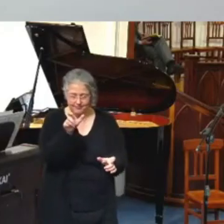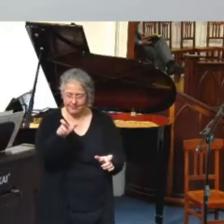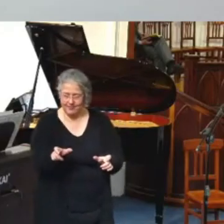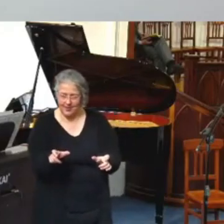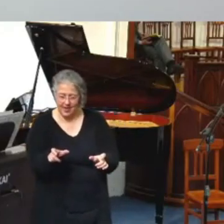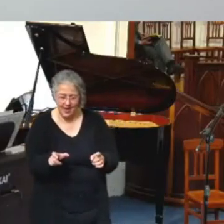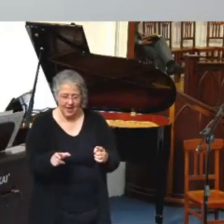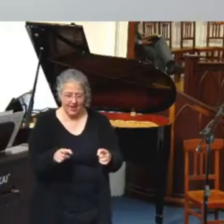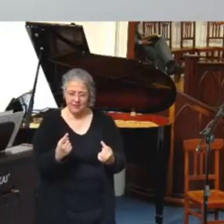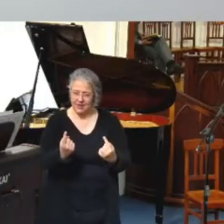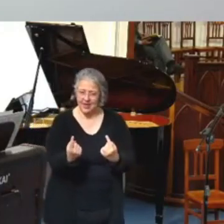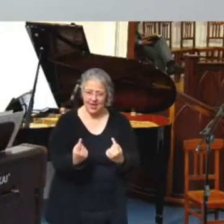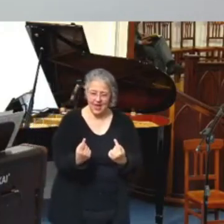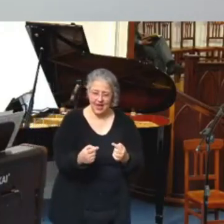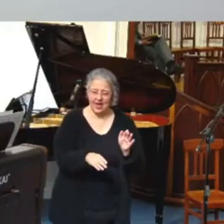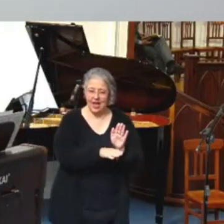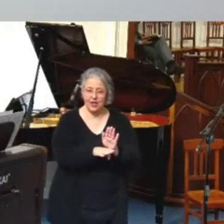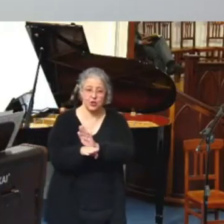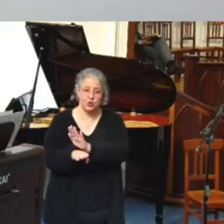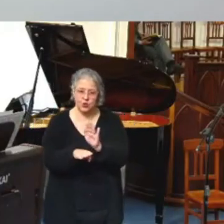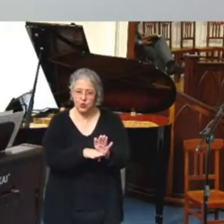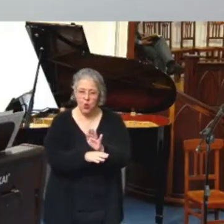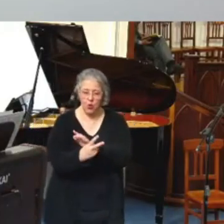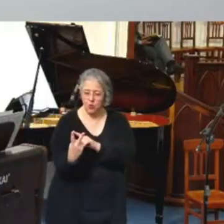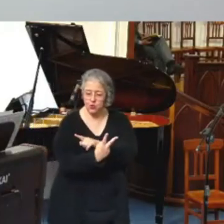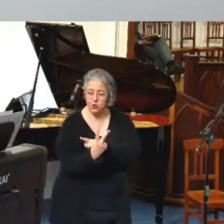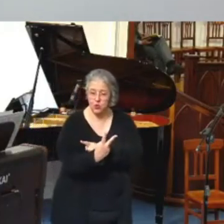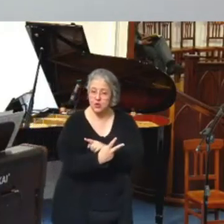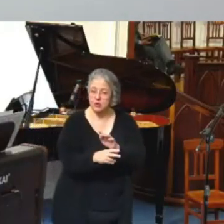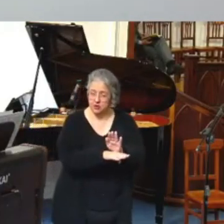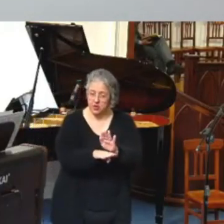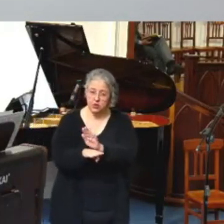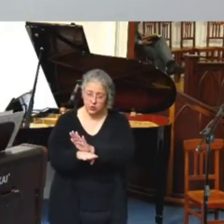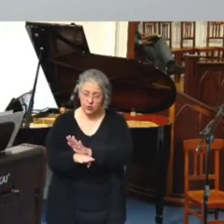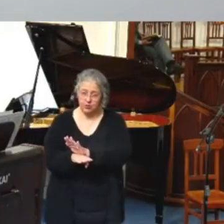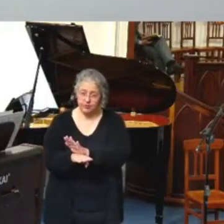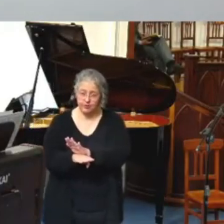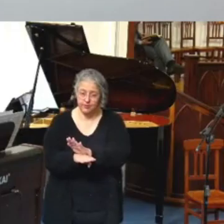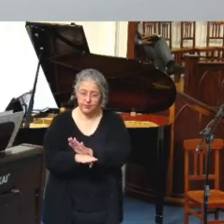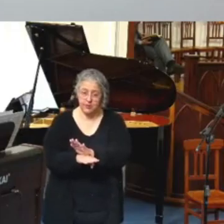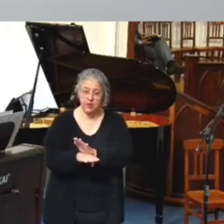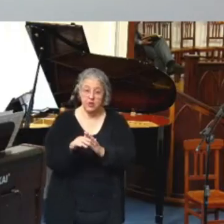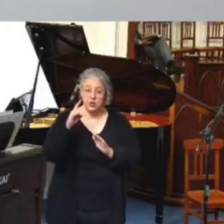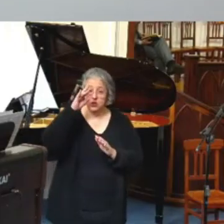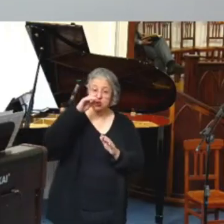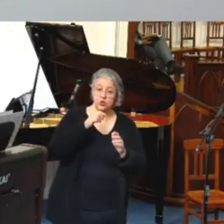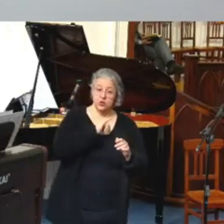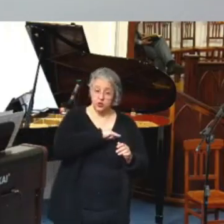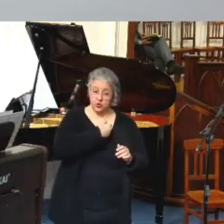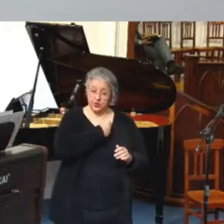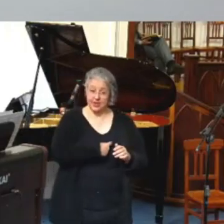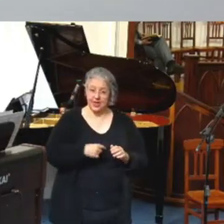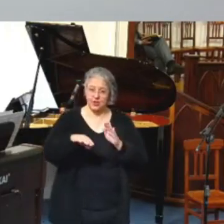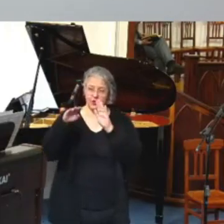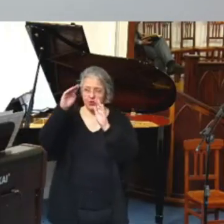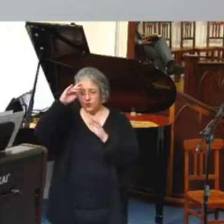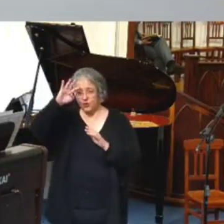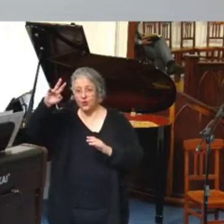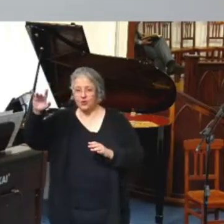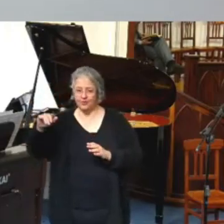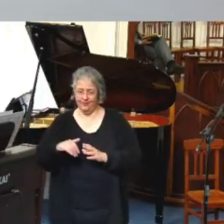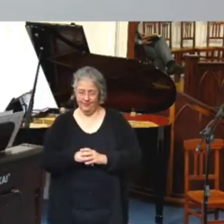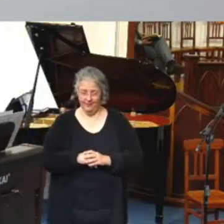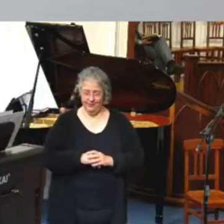os trouxe, juntamente com o pai, para morar nas terras do Egito, porque a fome permaneceria naquelas regiões.